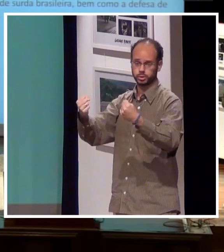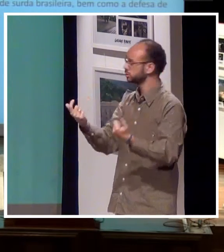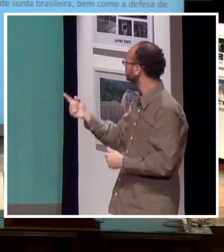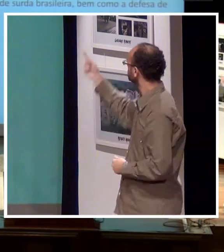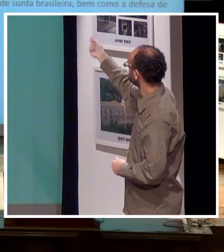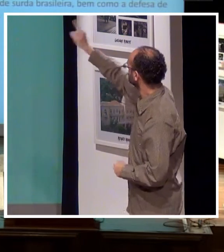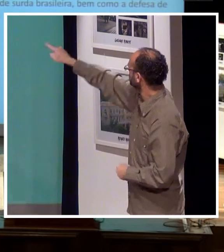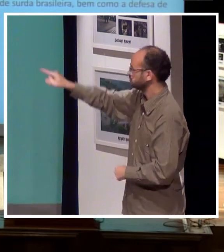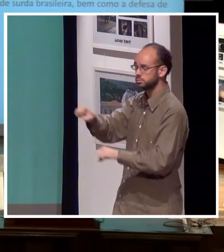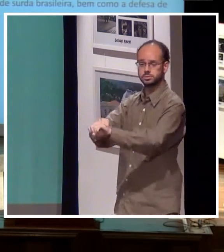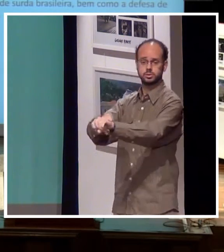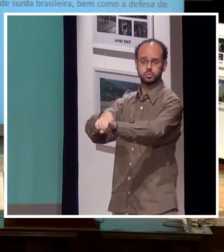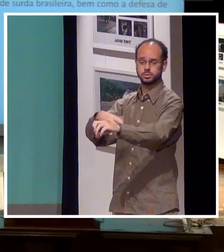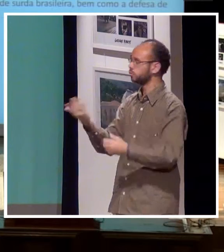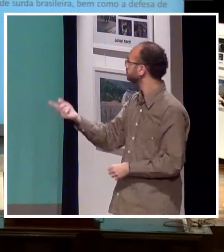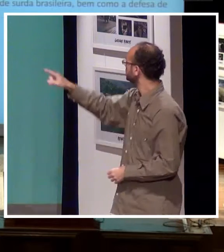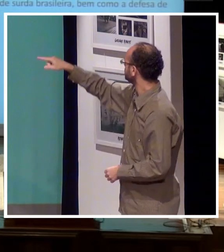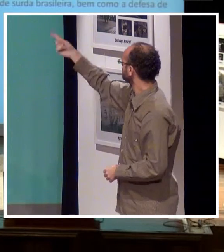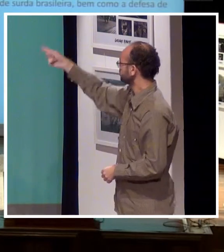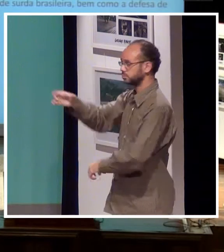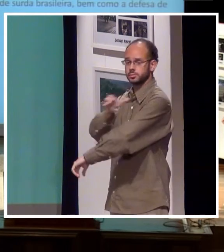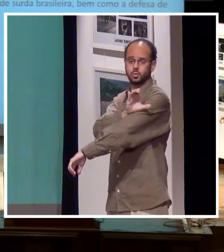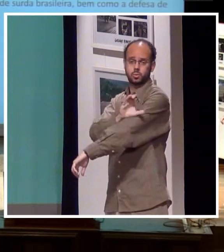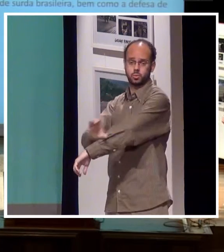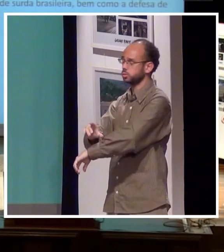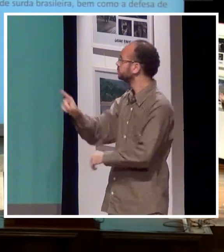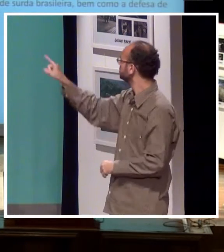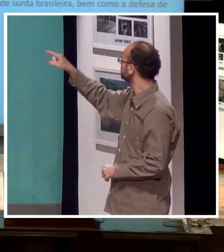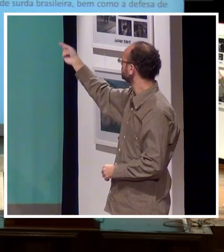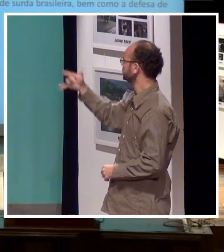luta política, a defesa